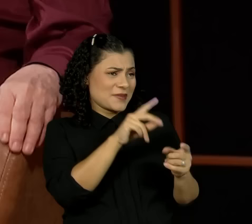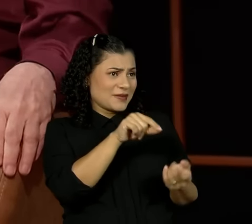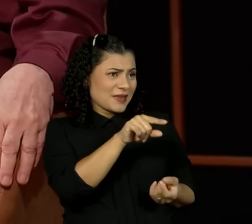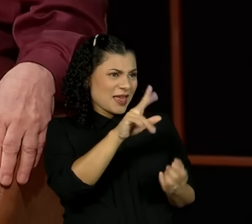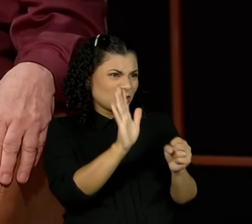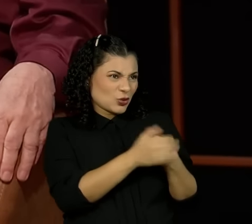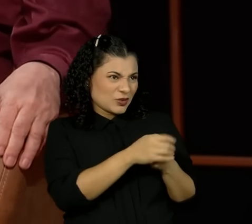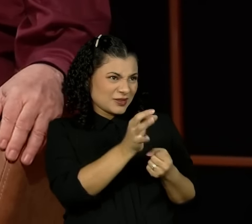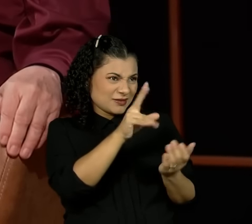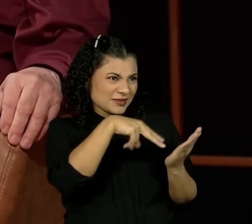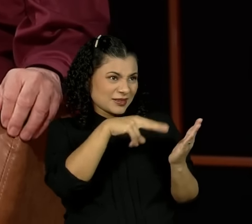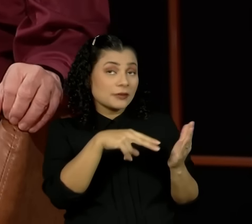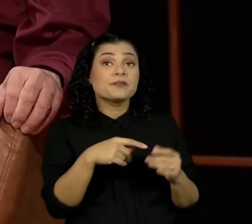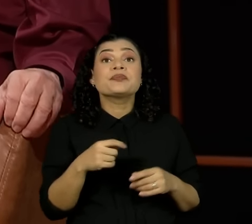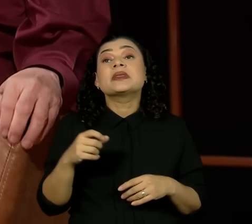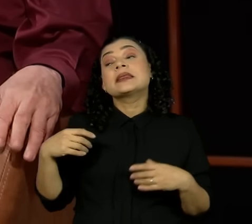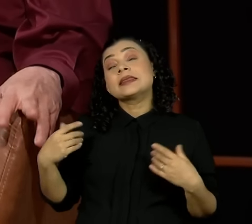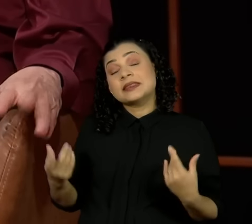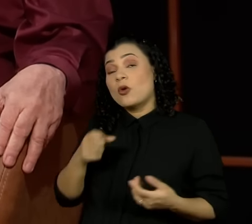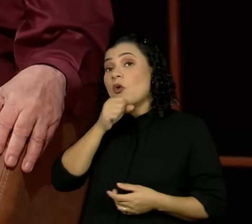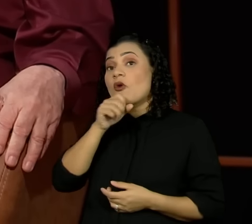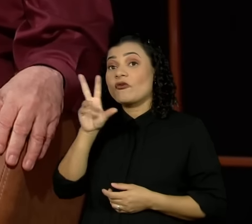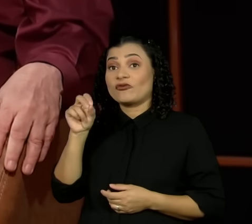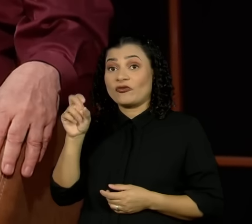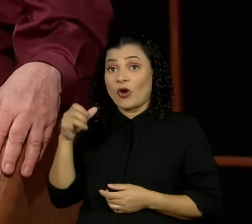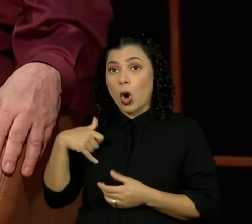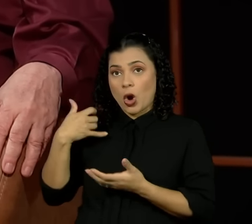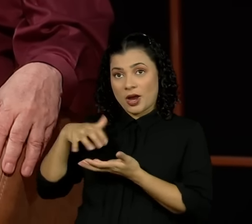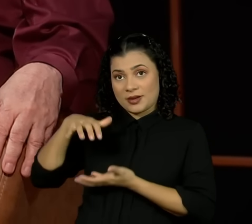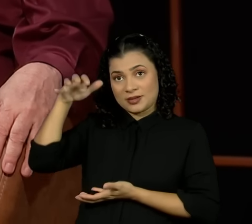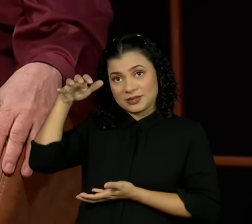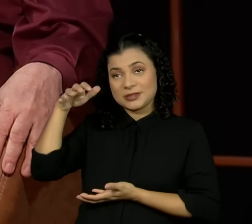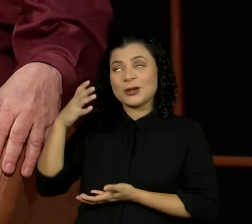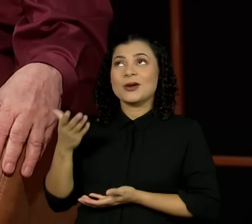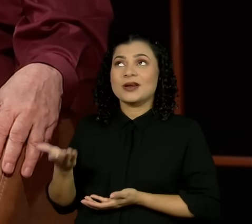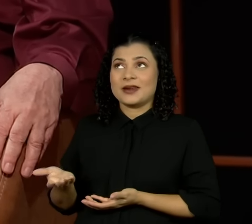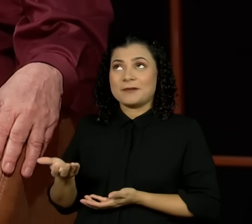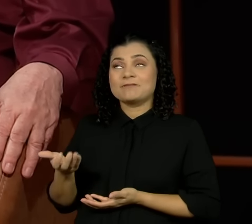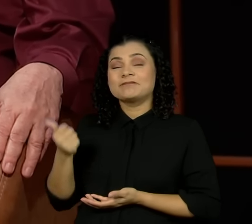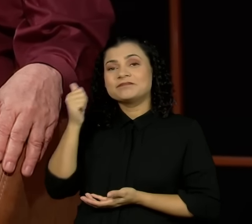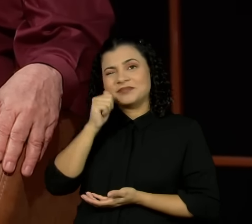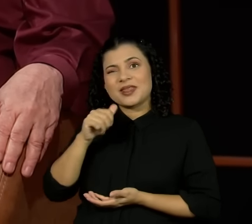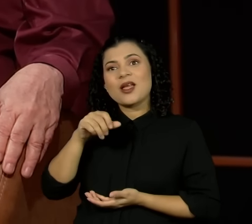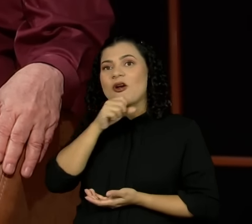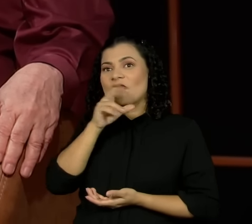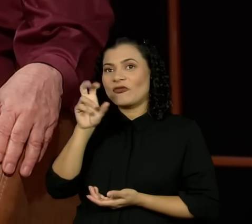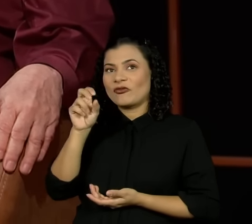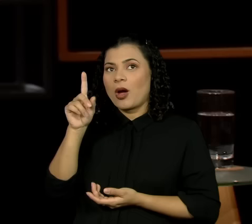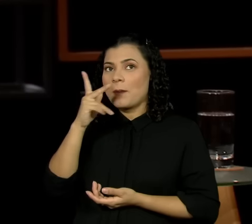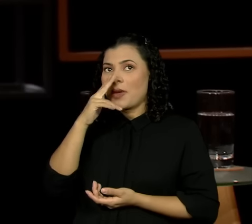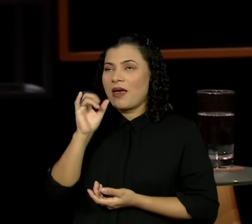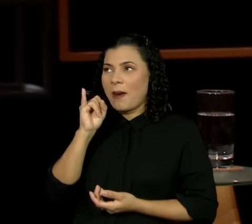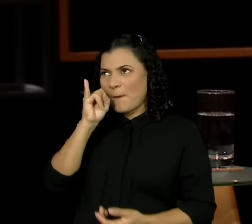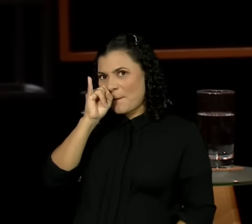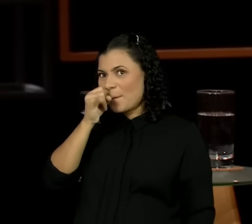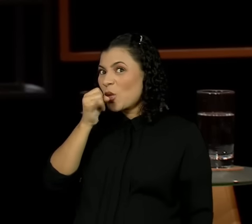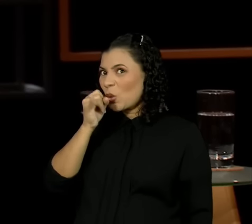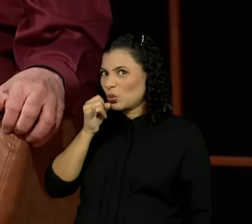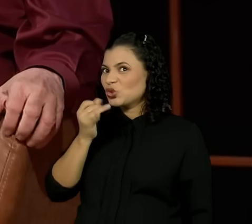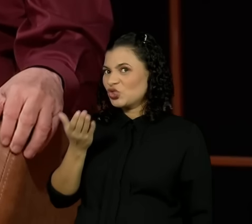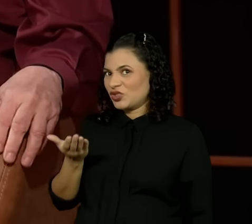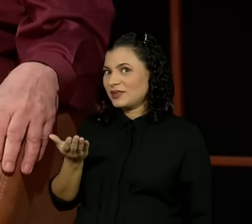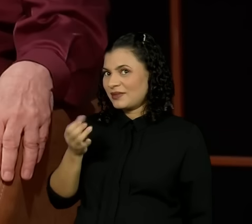Bom, essa avó era uma senhora, era uma bruxinha.